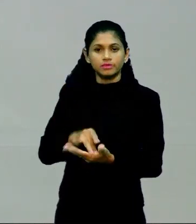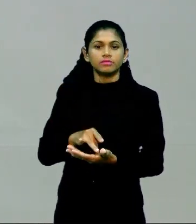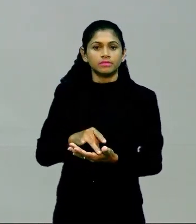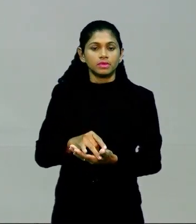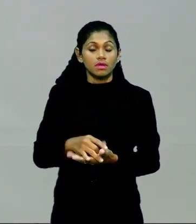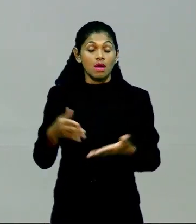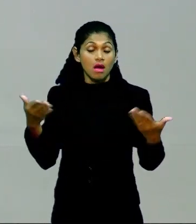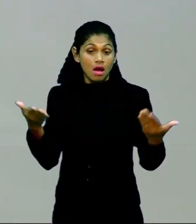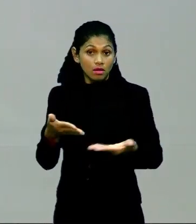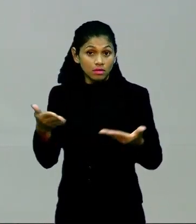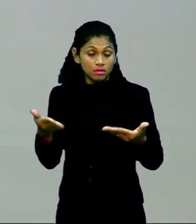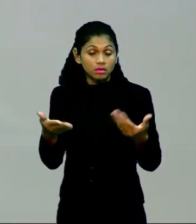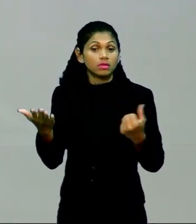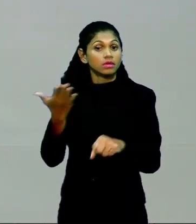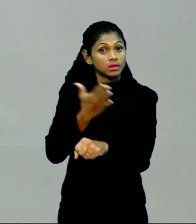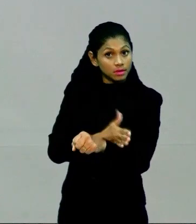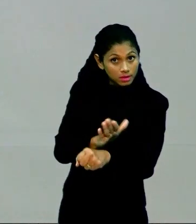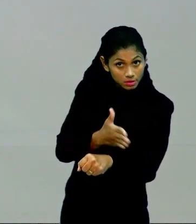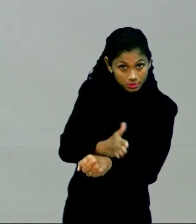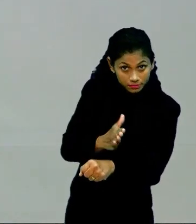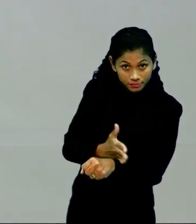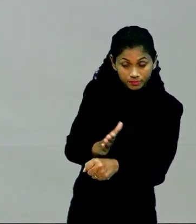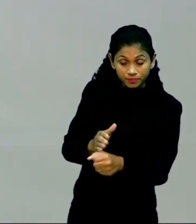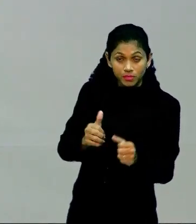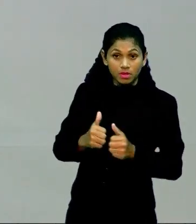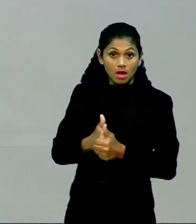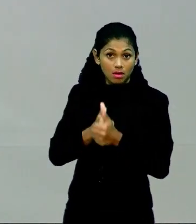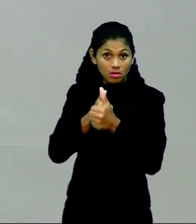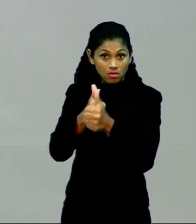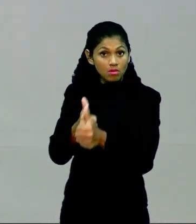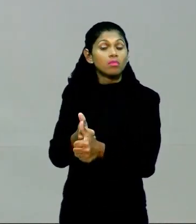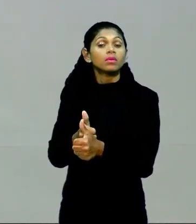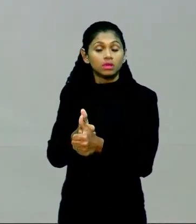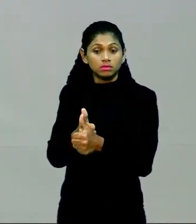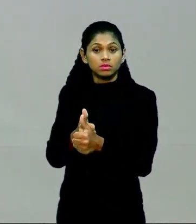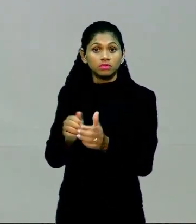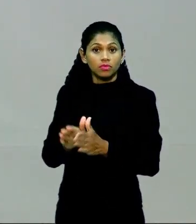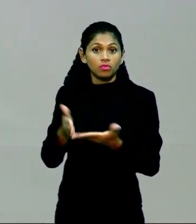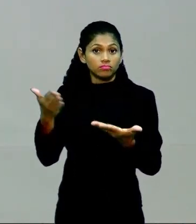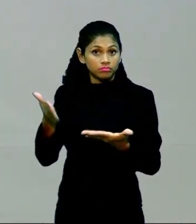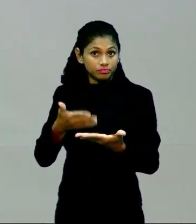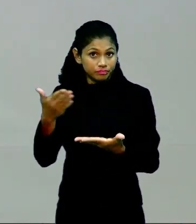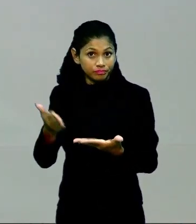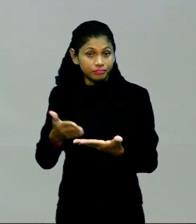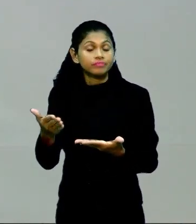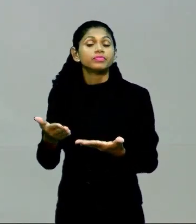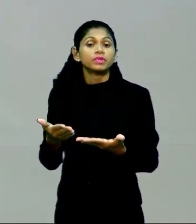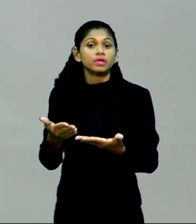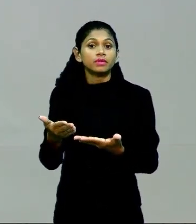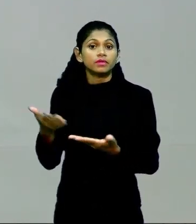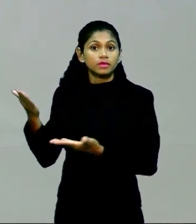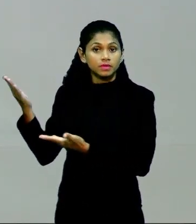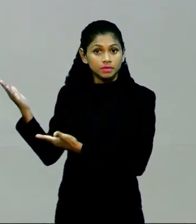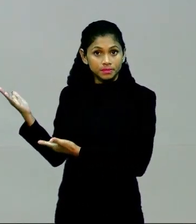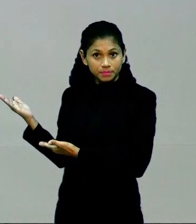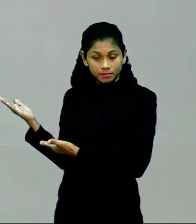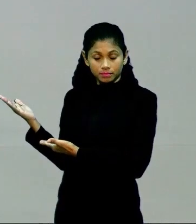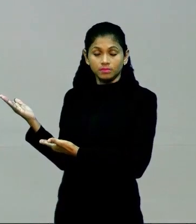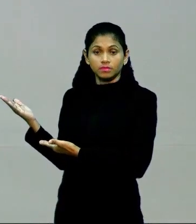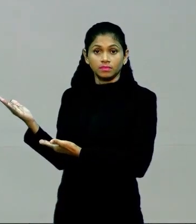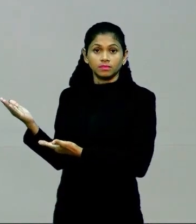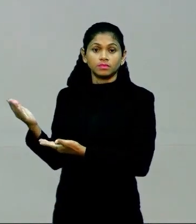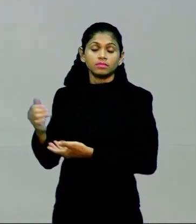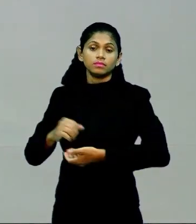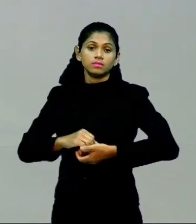nós vamos para as nossas atividades, ok? Acompanhem aí em casa com o livro A Prova Enem, ok? Na seção